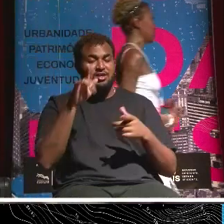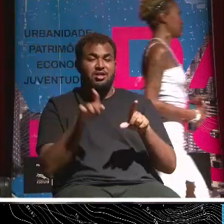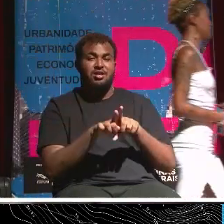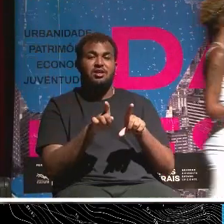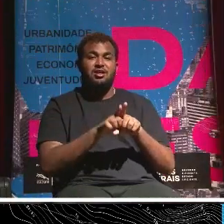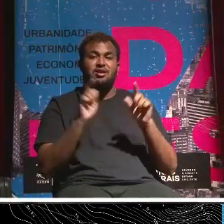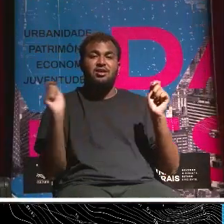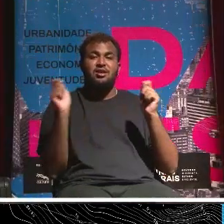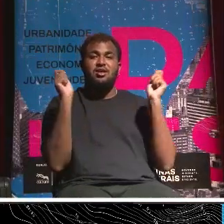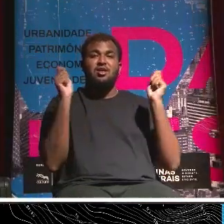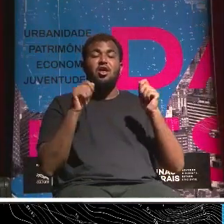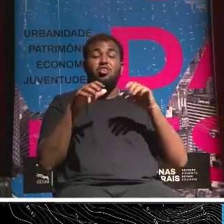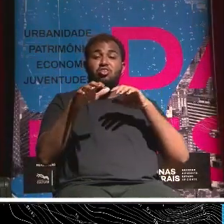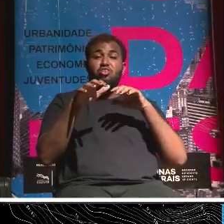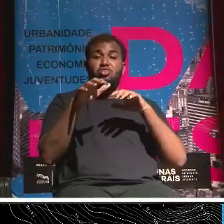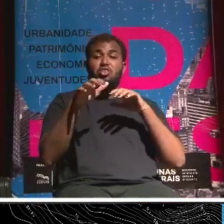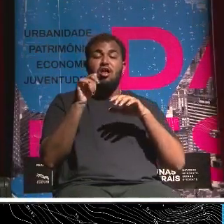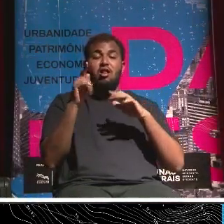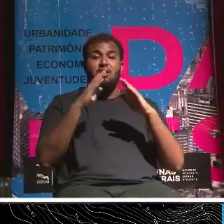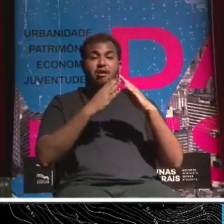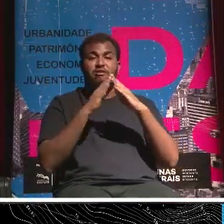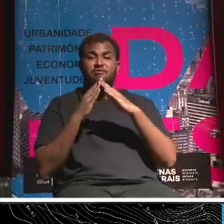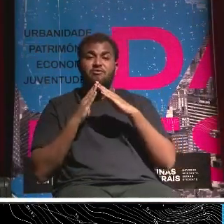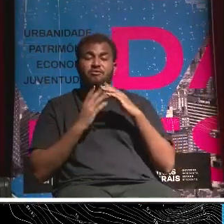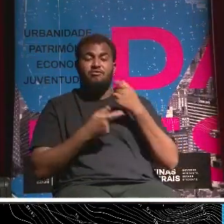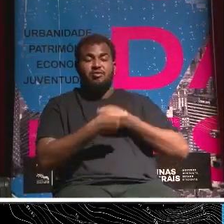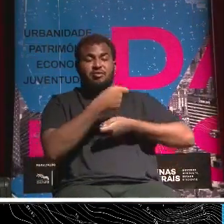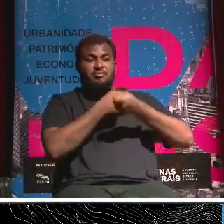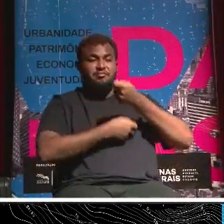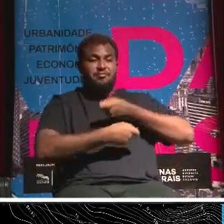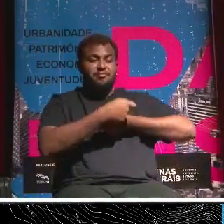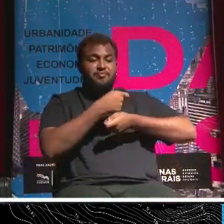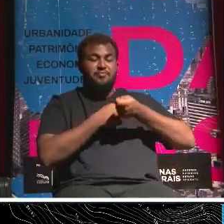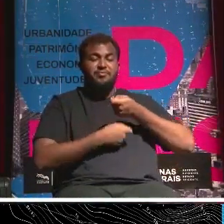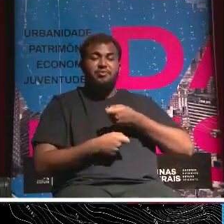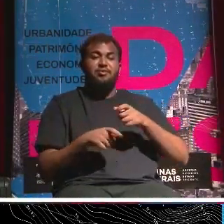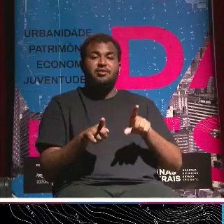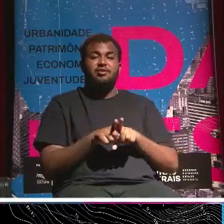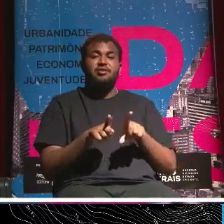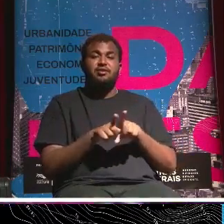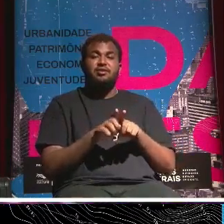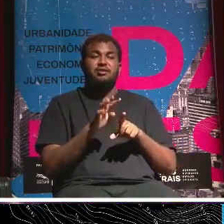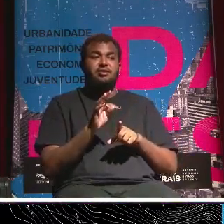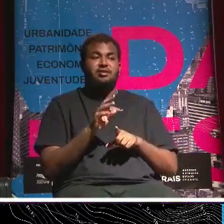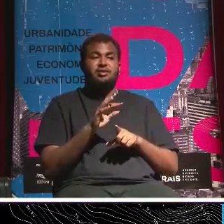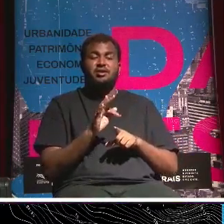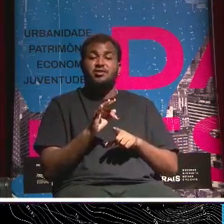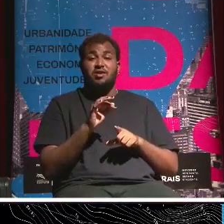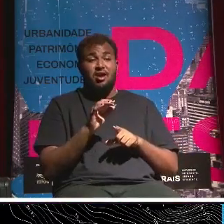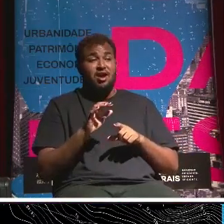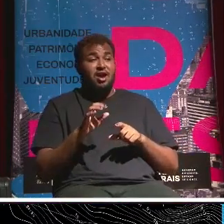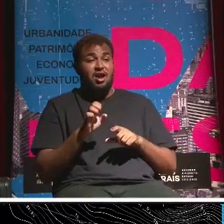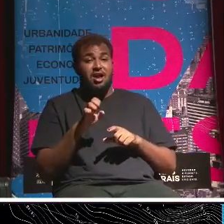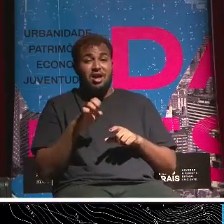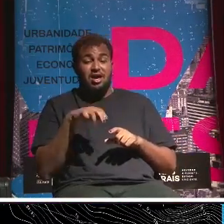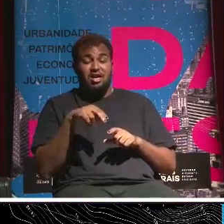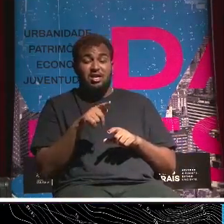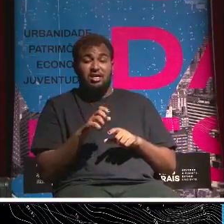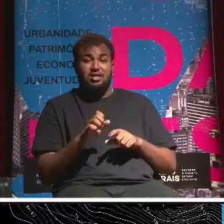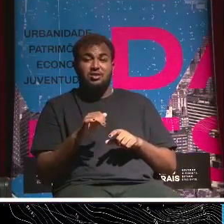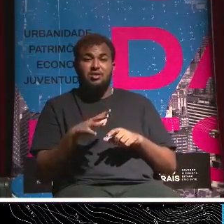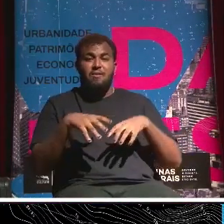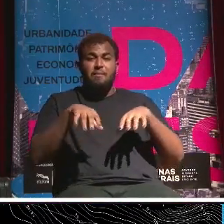festival Toca na Favela, gestora da carreira artística de Tef Angel, no Baile do